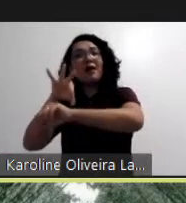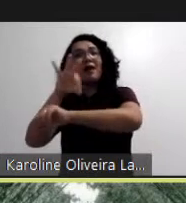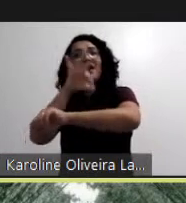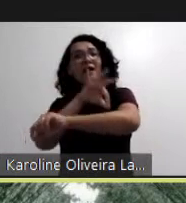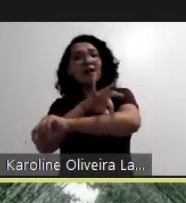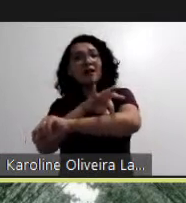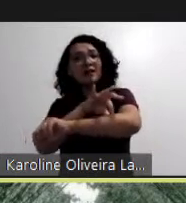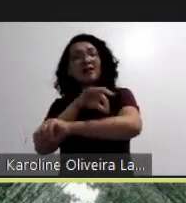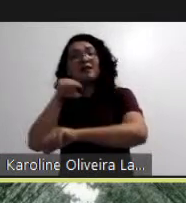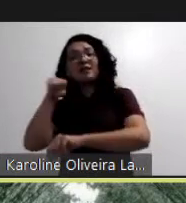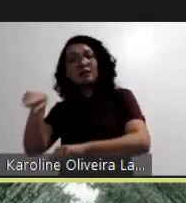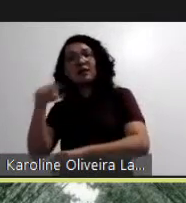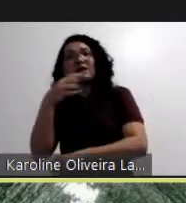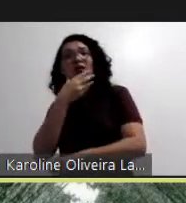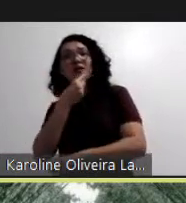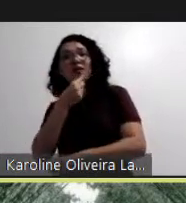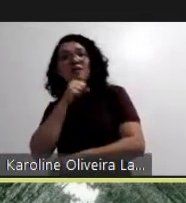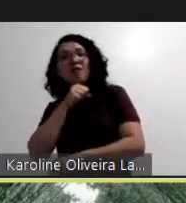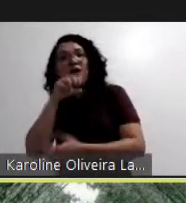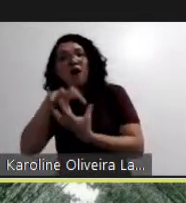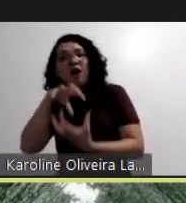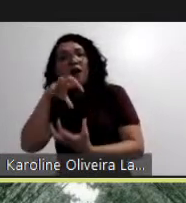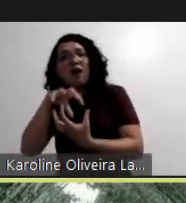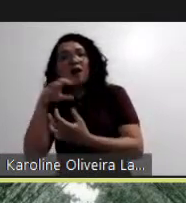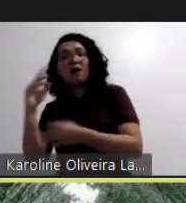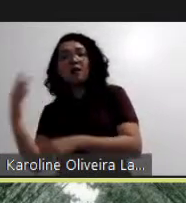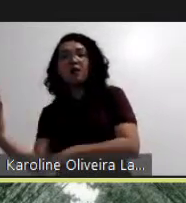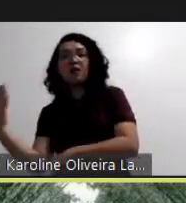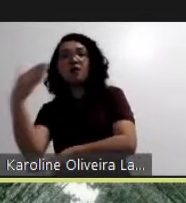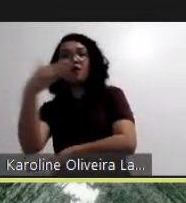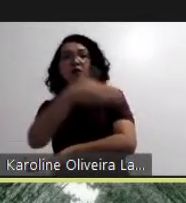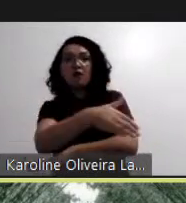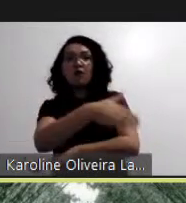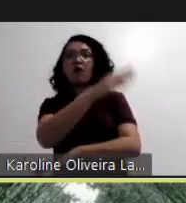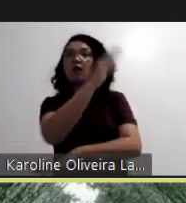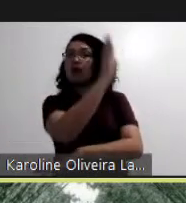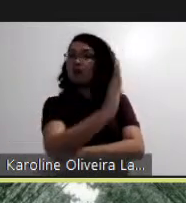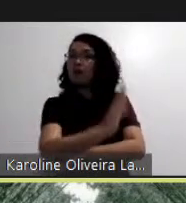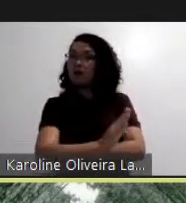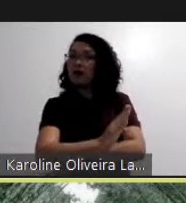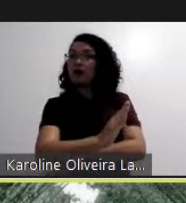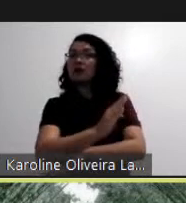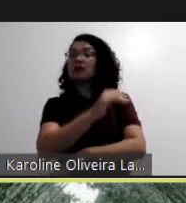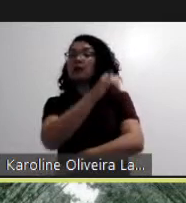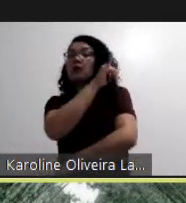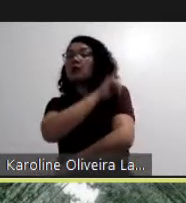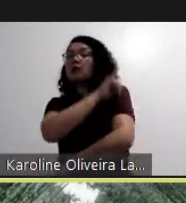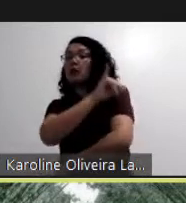Niemeyer. Ele era um esloveno, arquiteto esloveno.